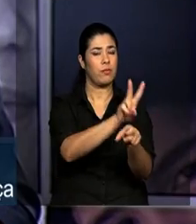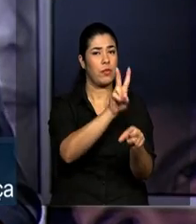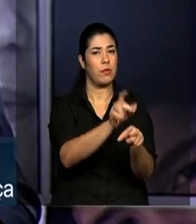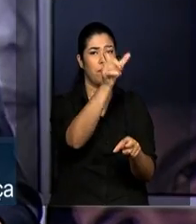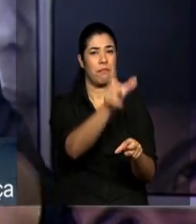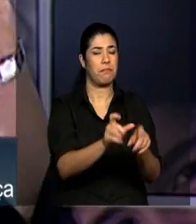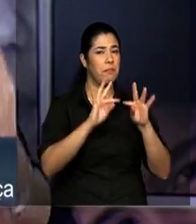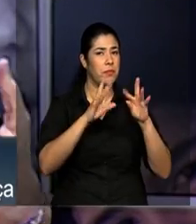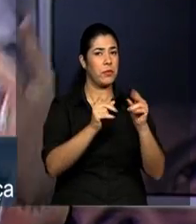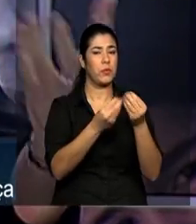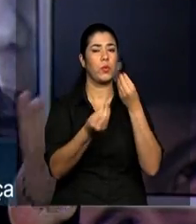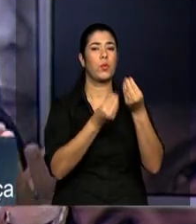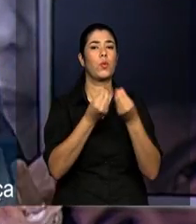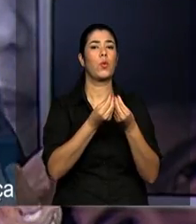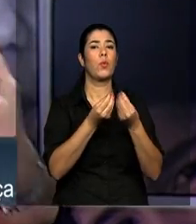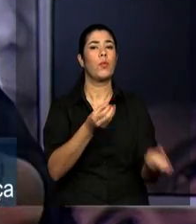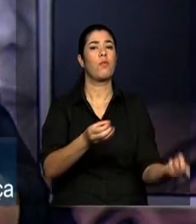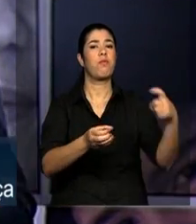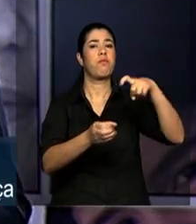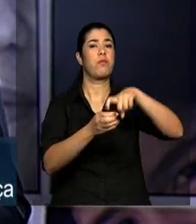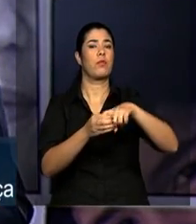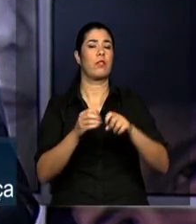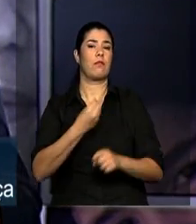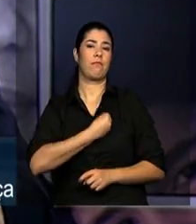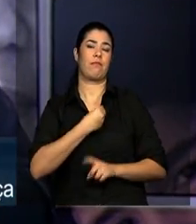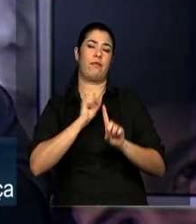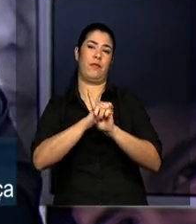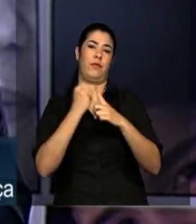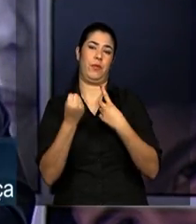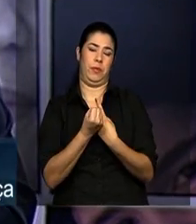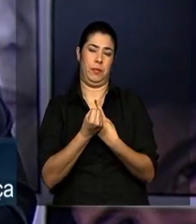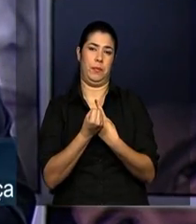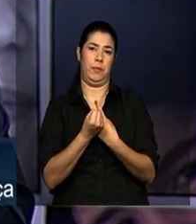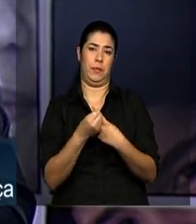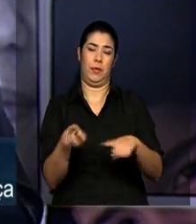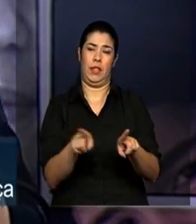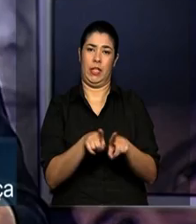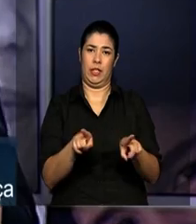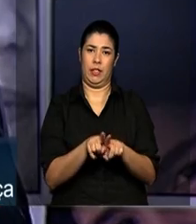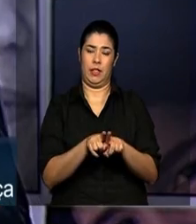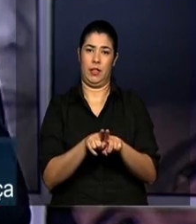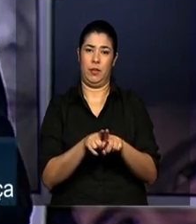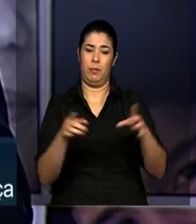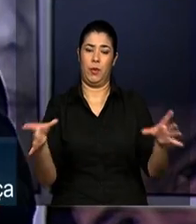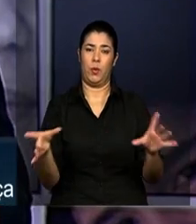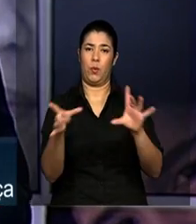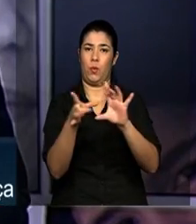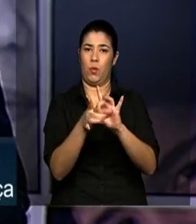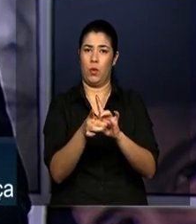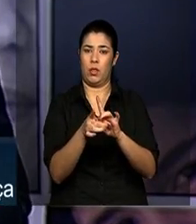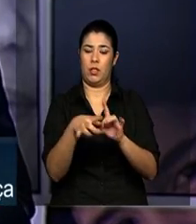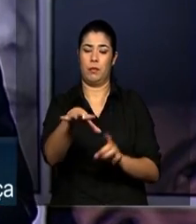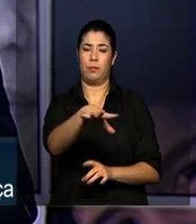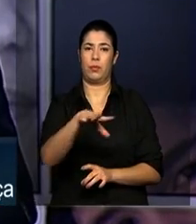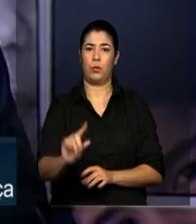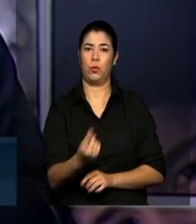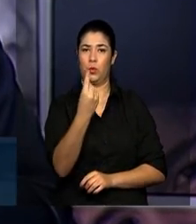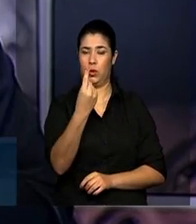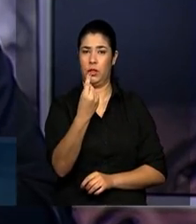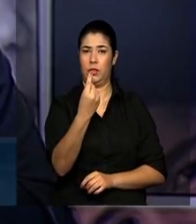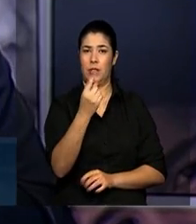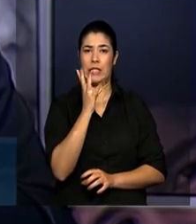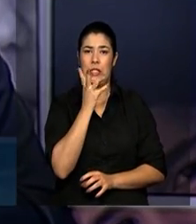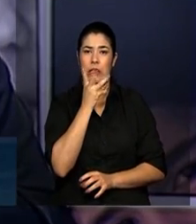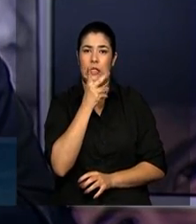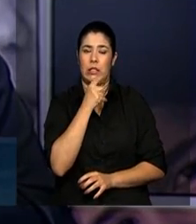dessa mulher, como reabilitá-la para a vida. E trazer isso para o mesmo local demorou